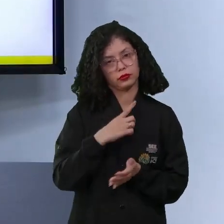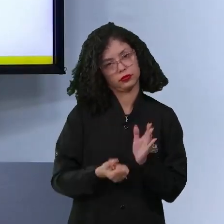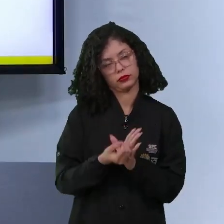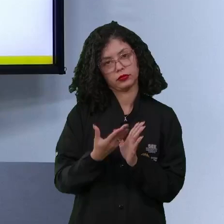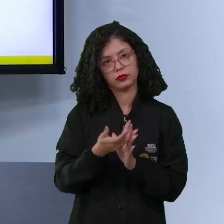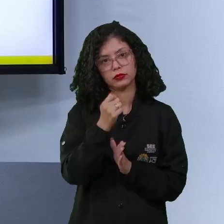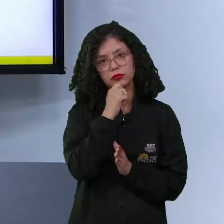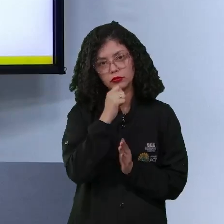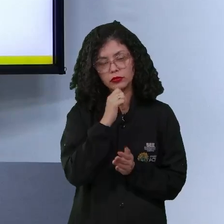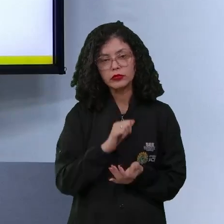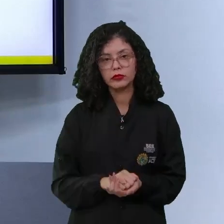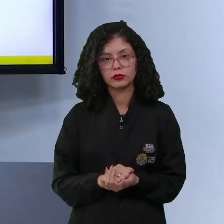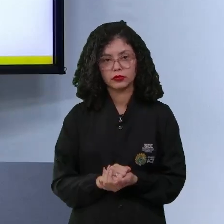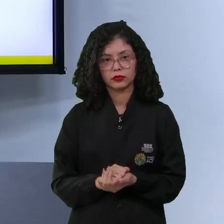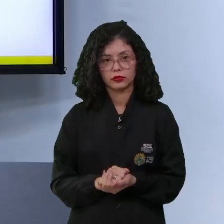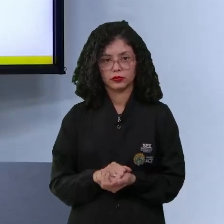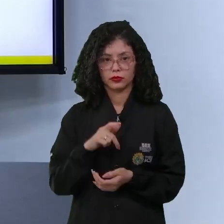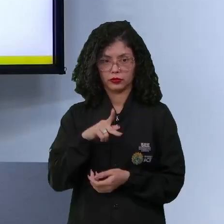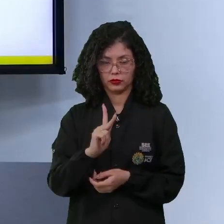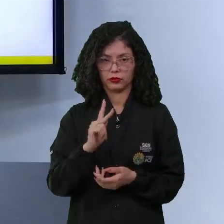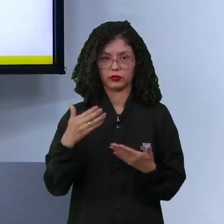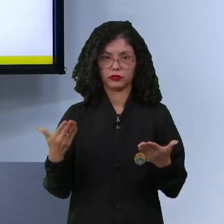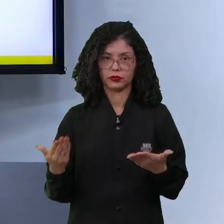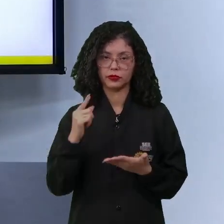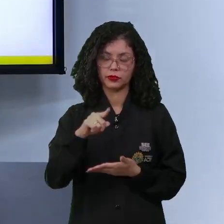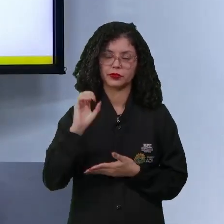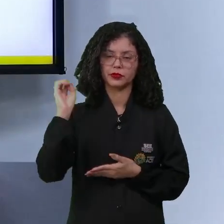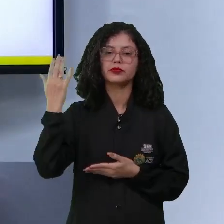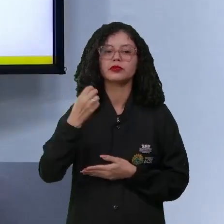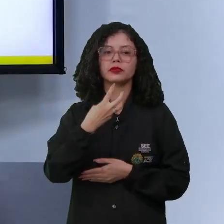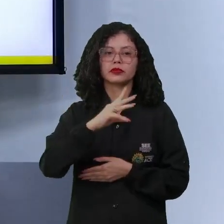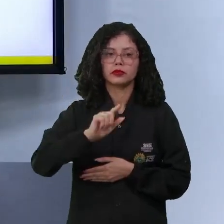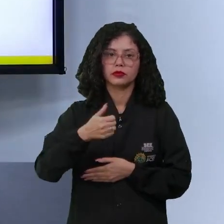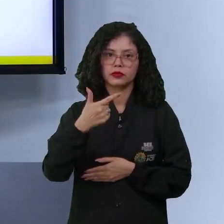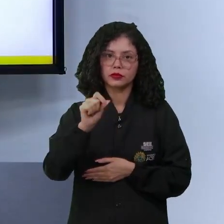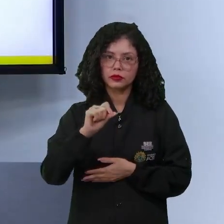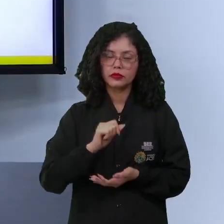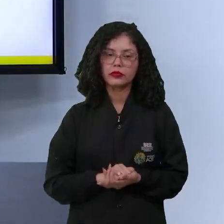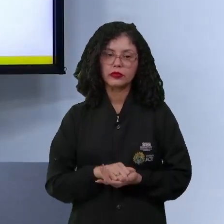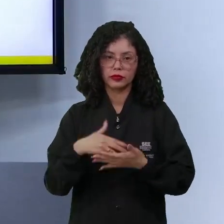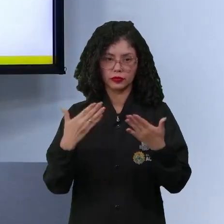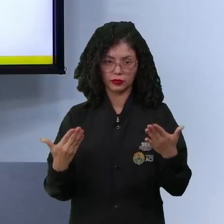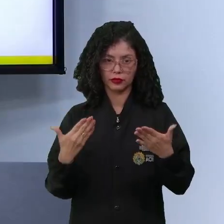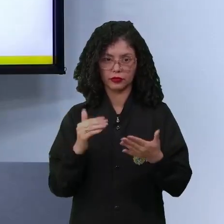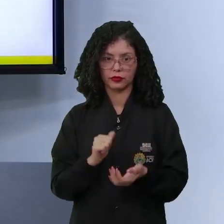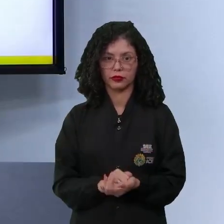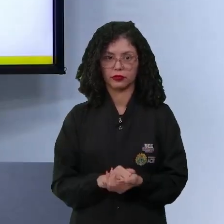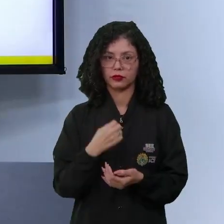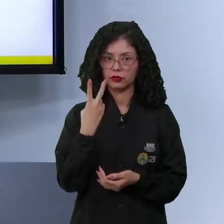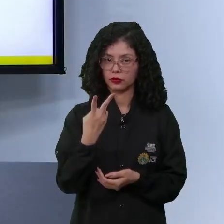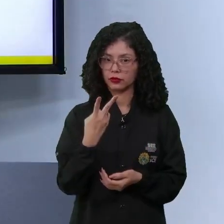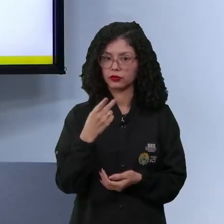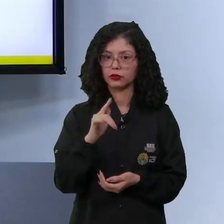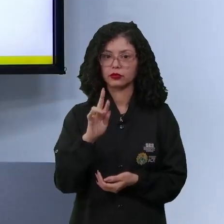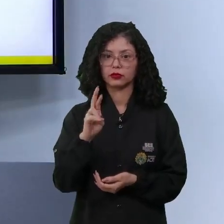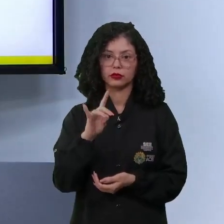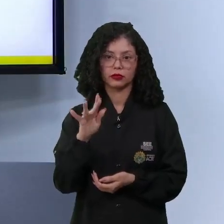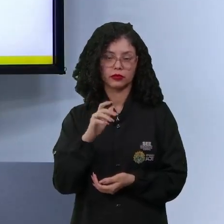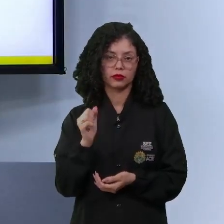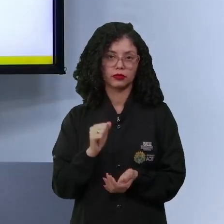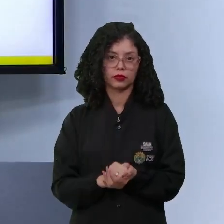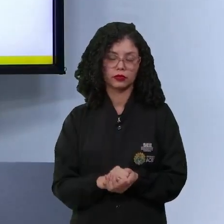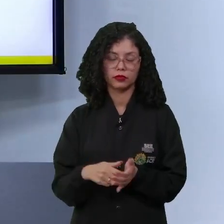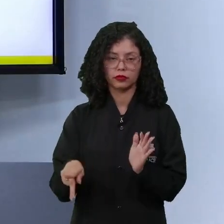a constante K, nesse caso, 3,20. Então, duas grandezas são